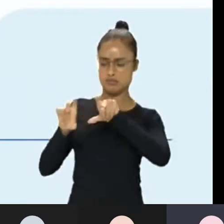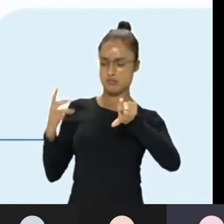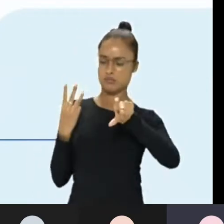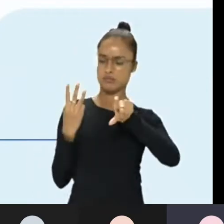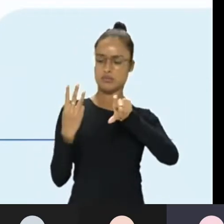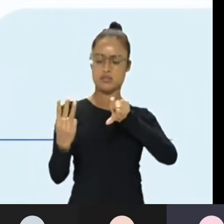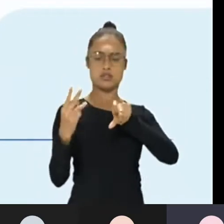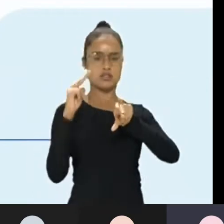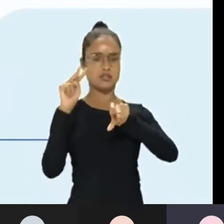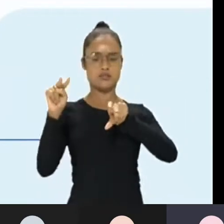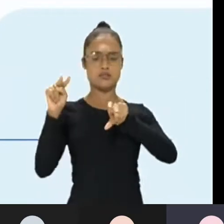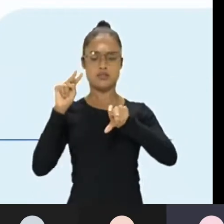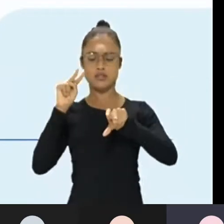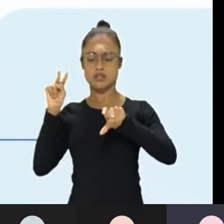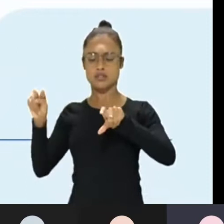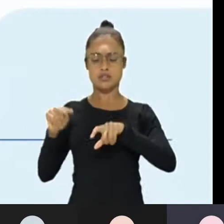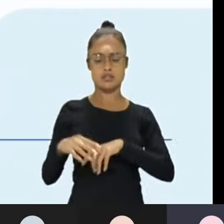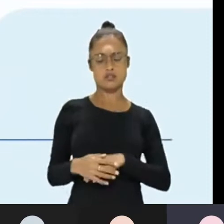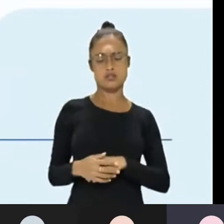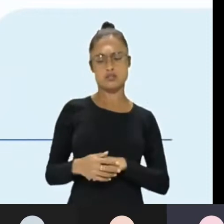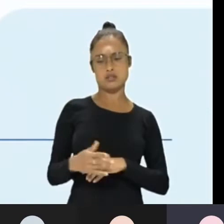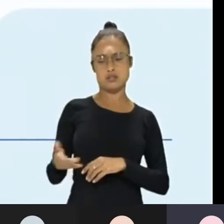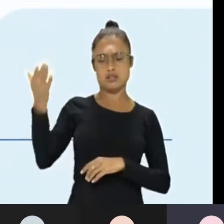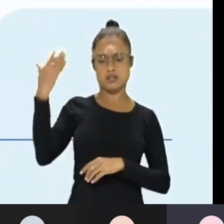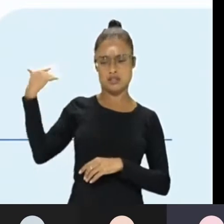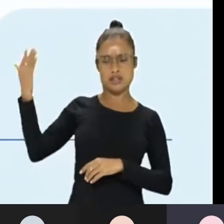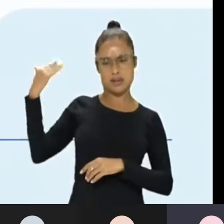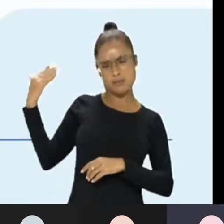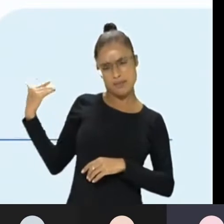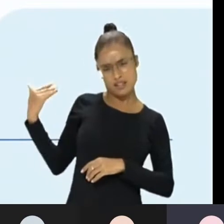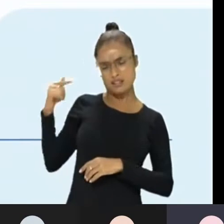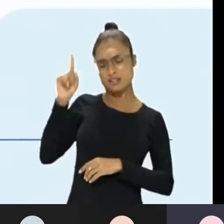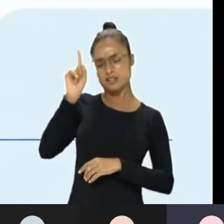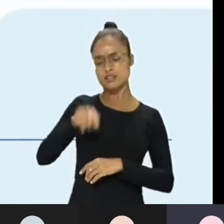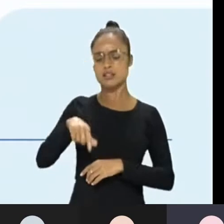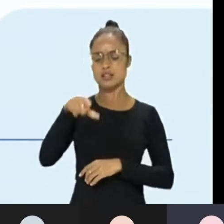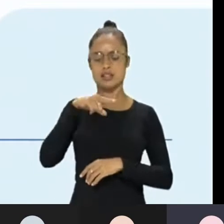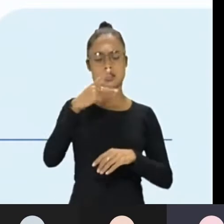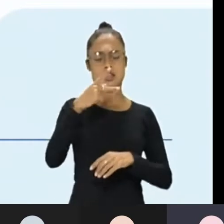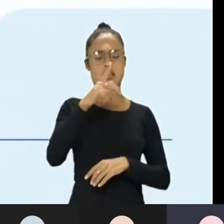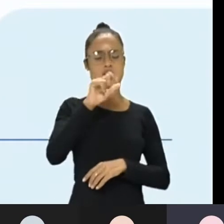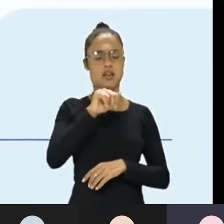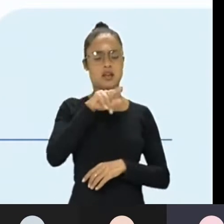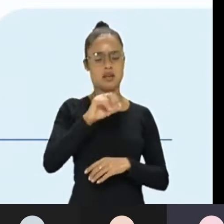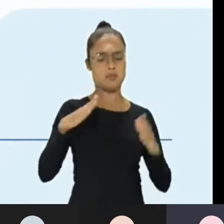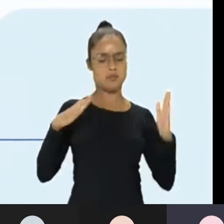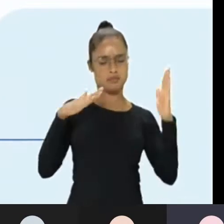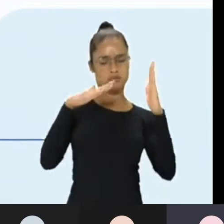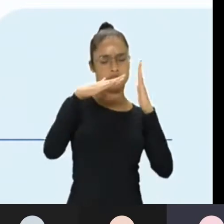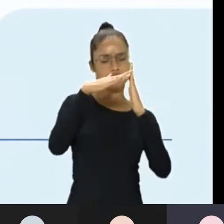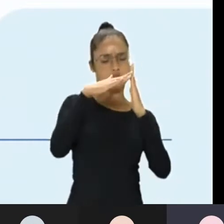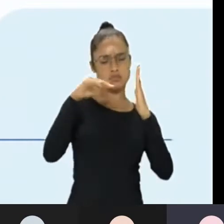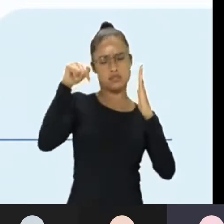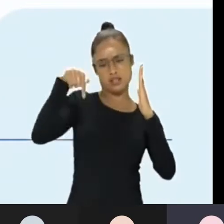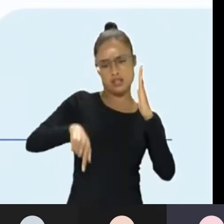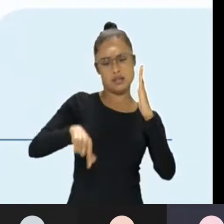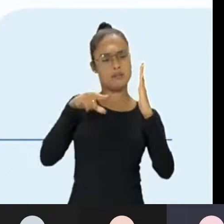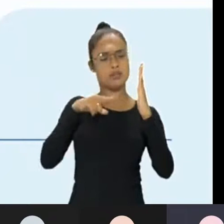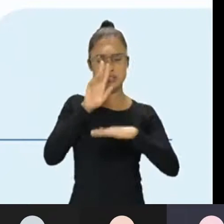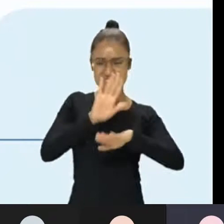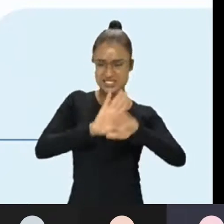vistas. Observe que na vista anterior, eu tinha aqui plano inclinado. Então,